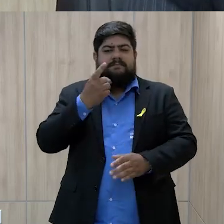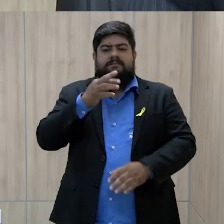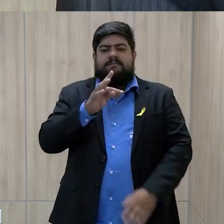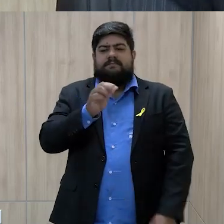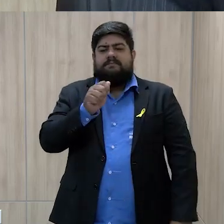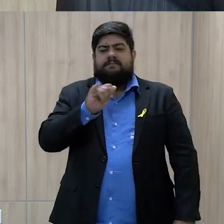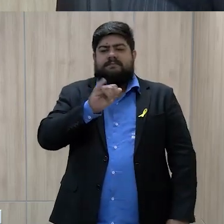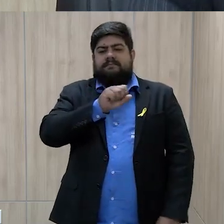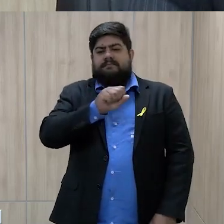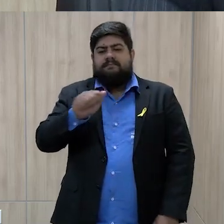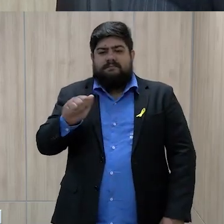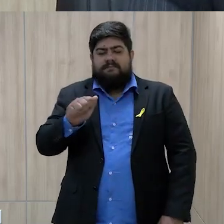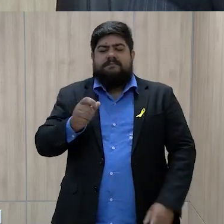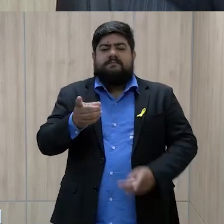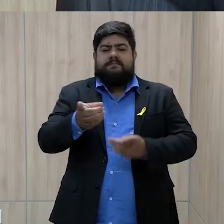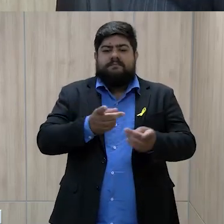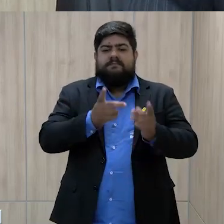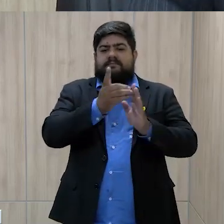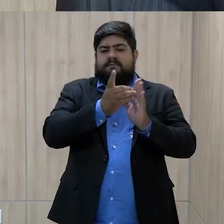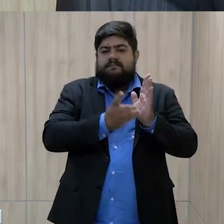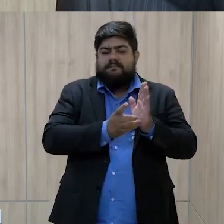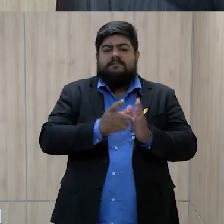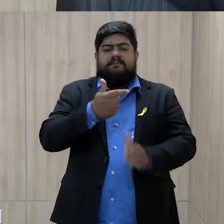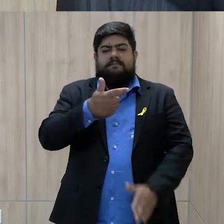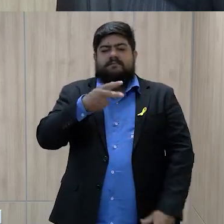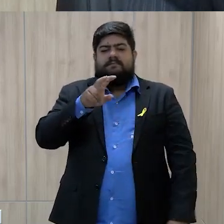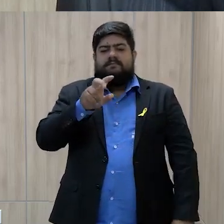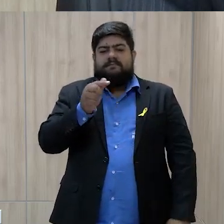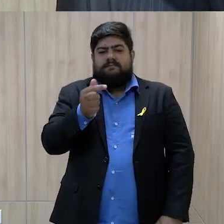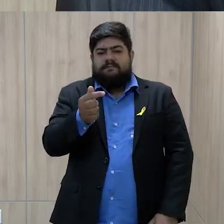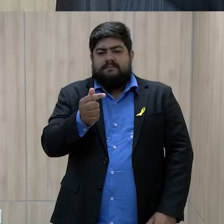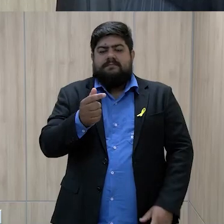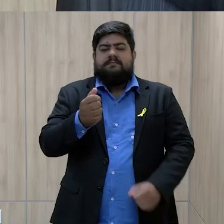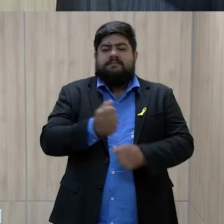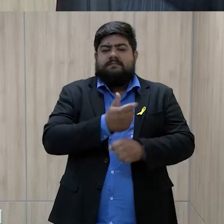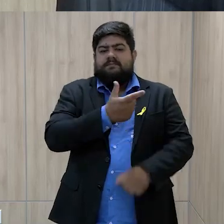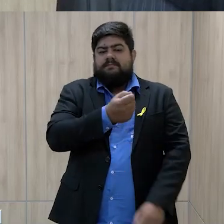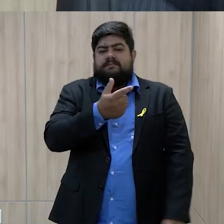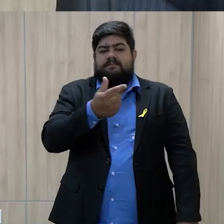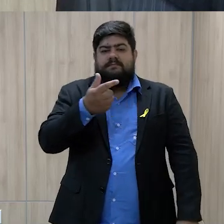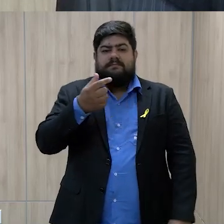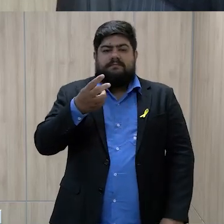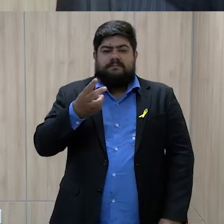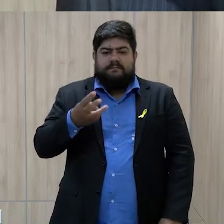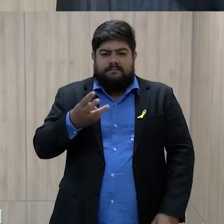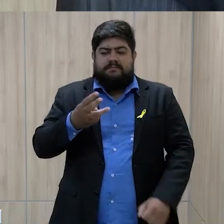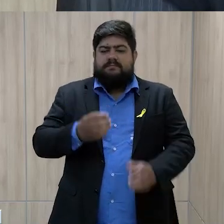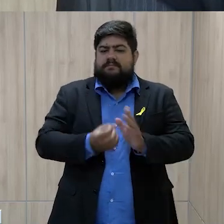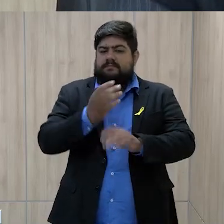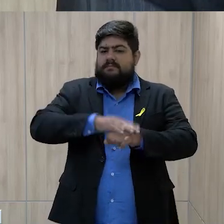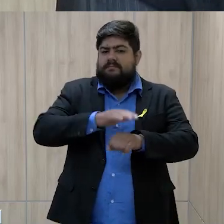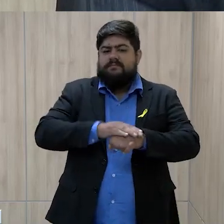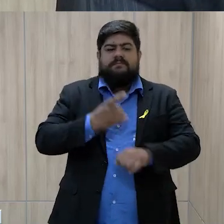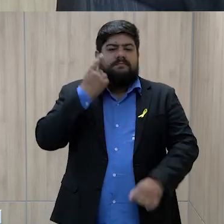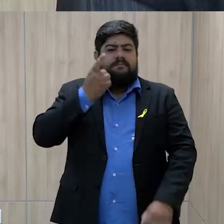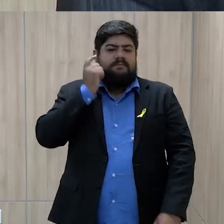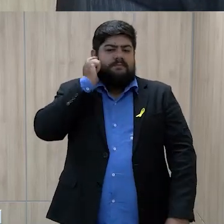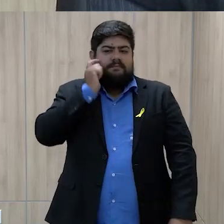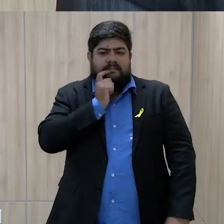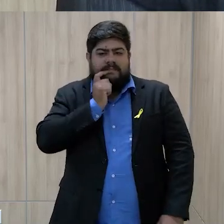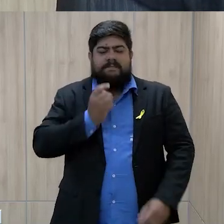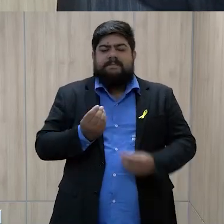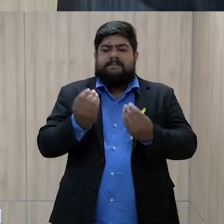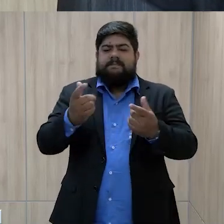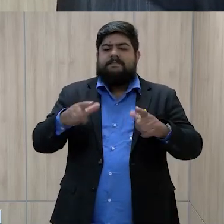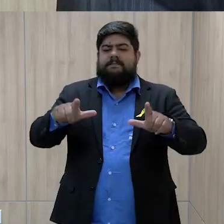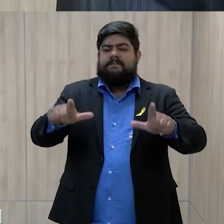para relatar deputada Taíssa projeto decreto legislativo 257 de 2023 e autoria Deputado